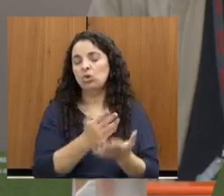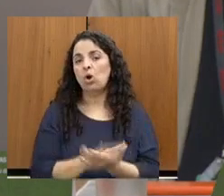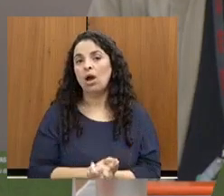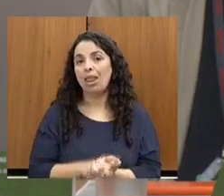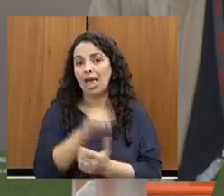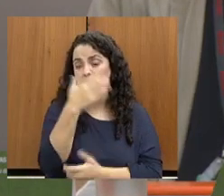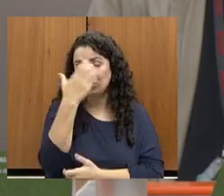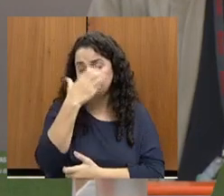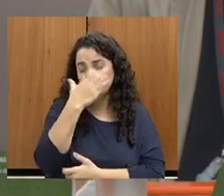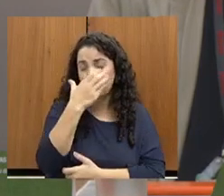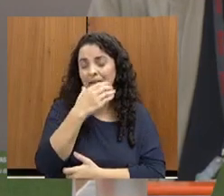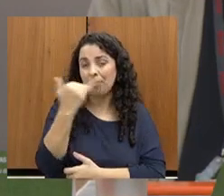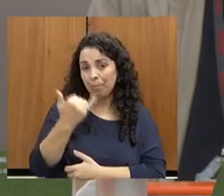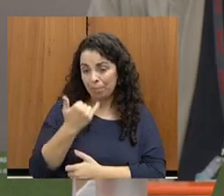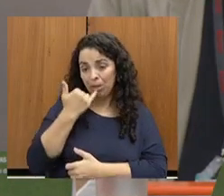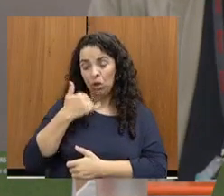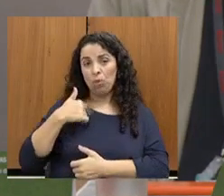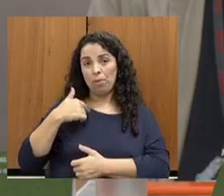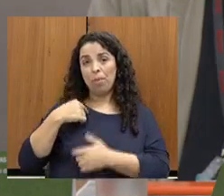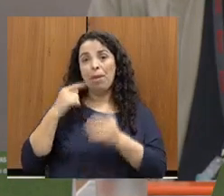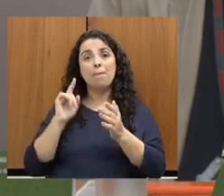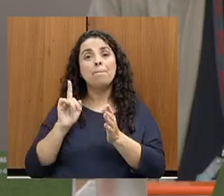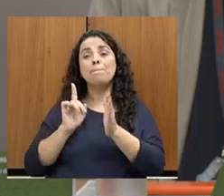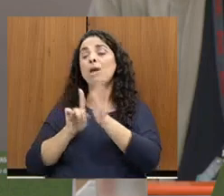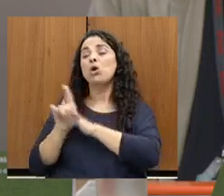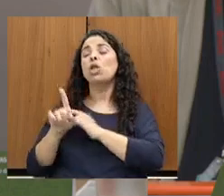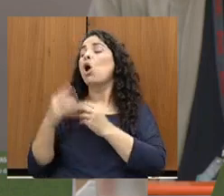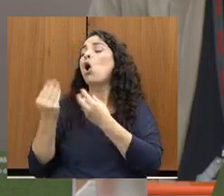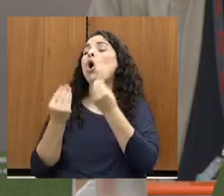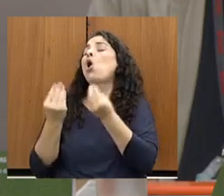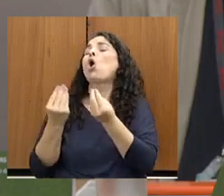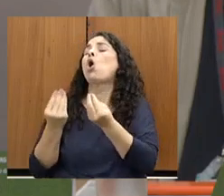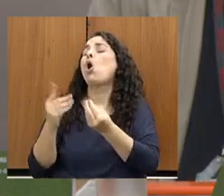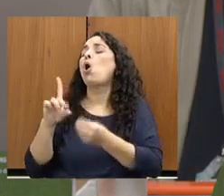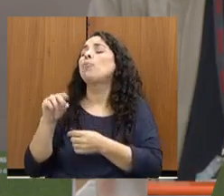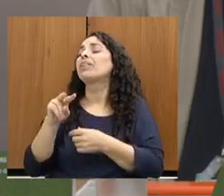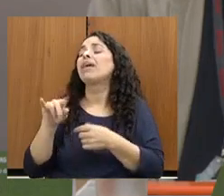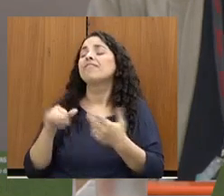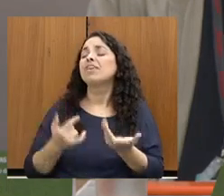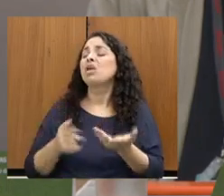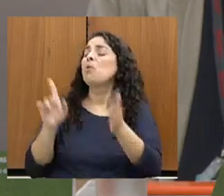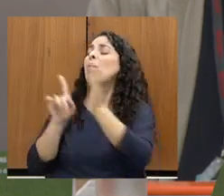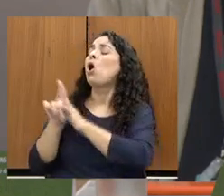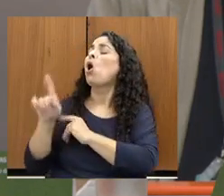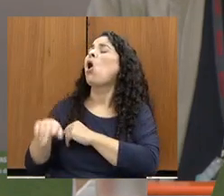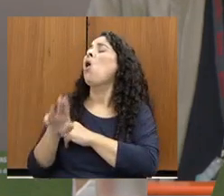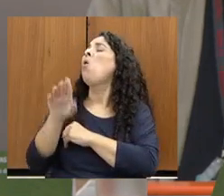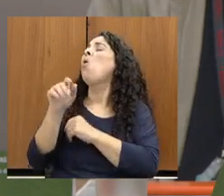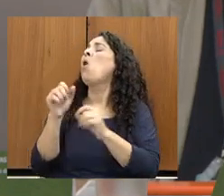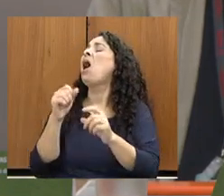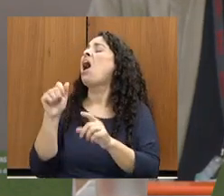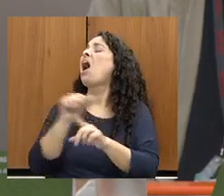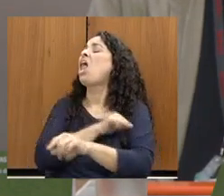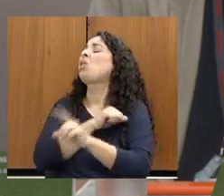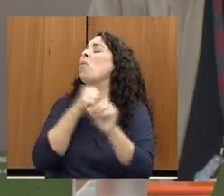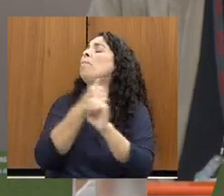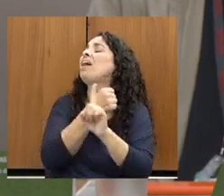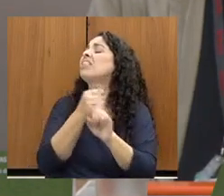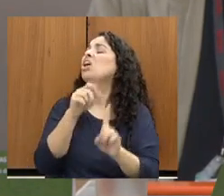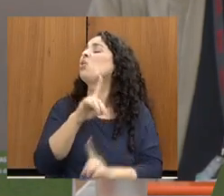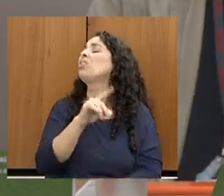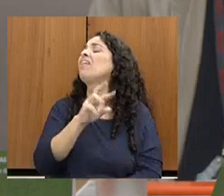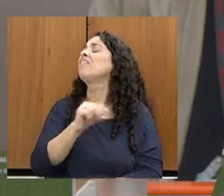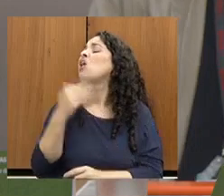seguinte e perguntando o nome do menino. Quem que bateu no seu filho? É eu, foi o Lucas Pinho.